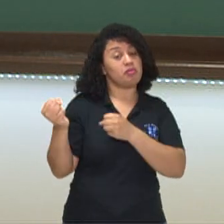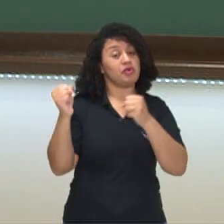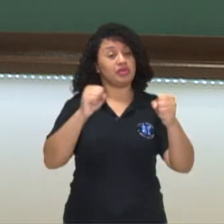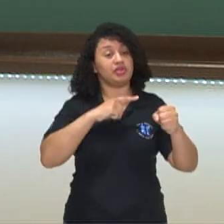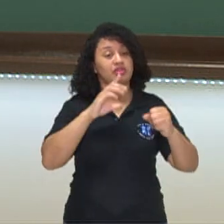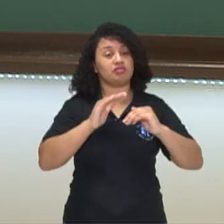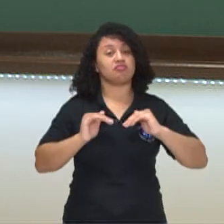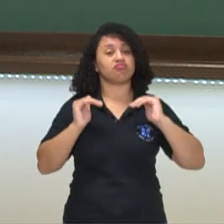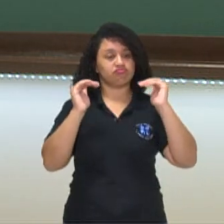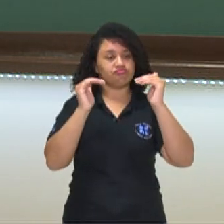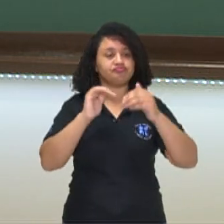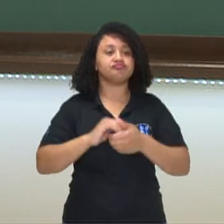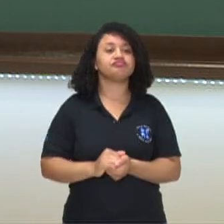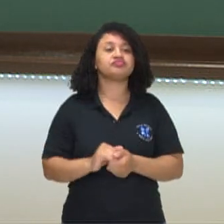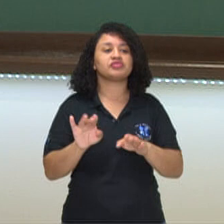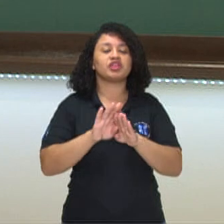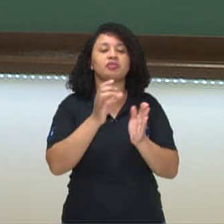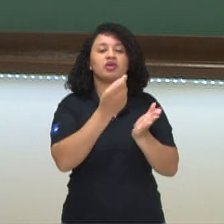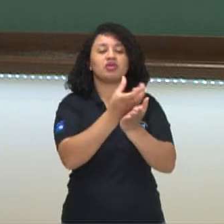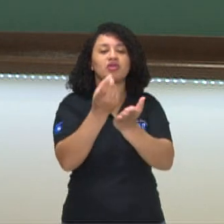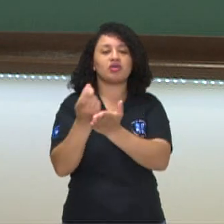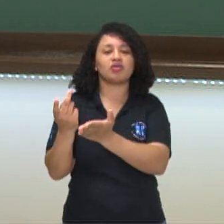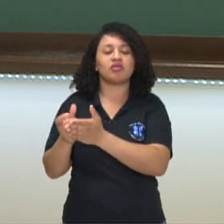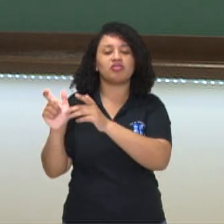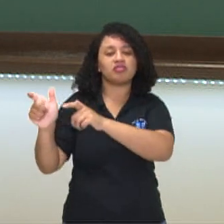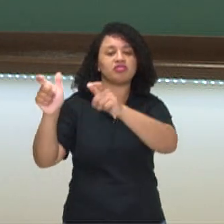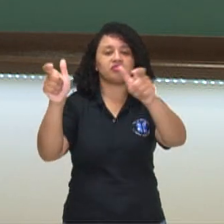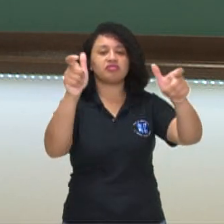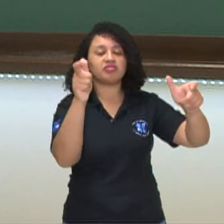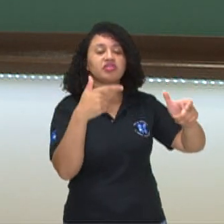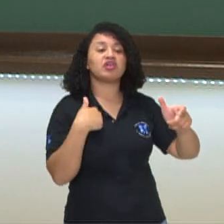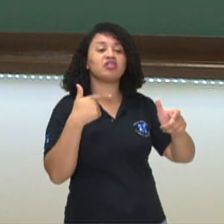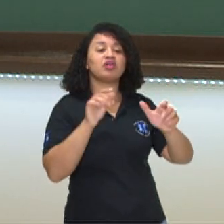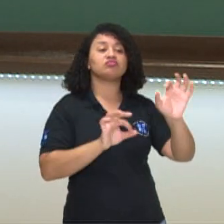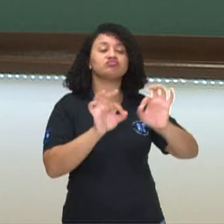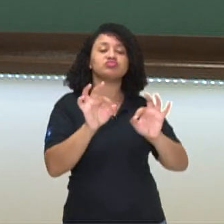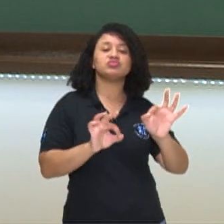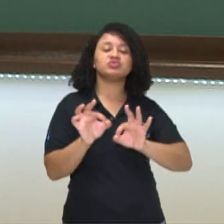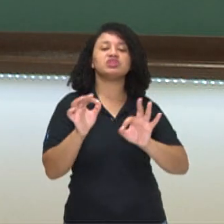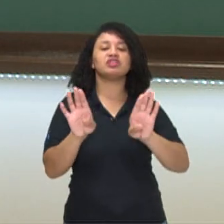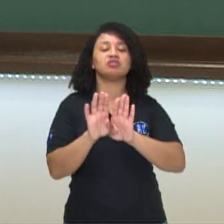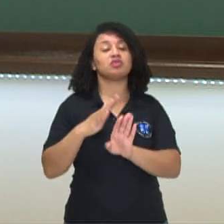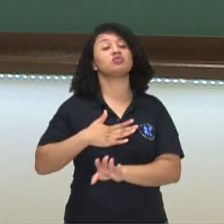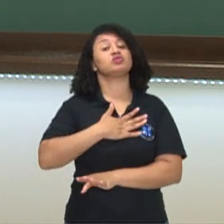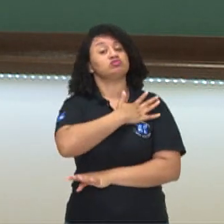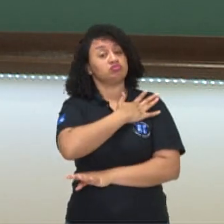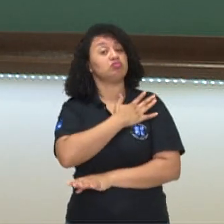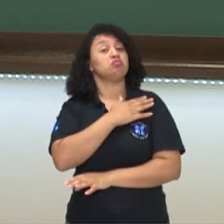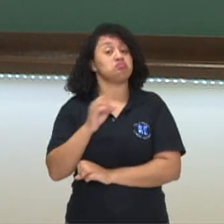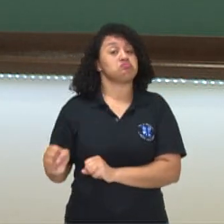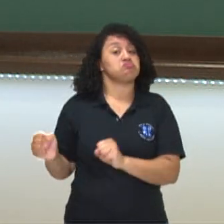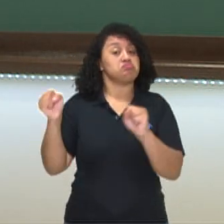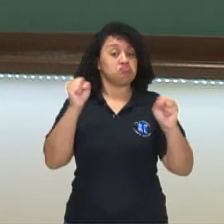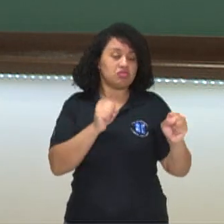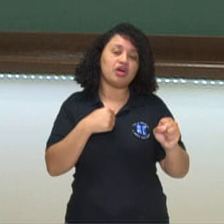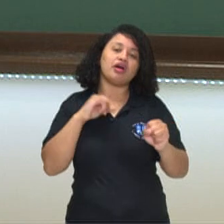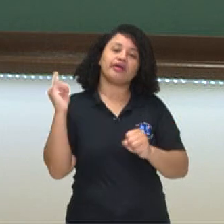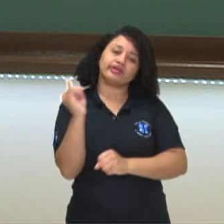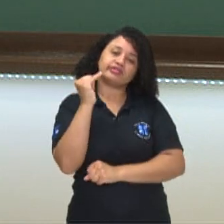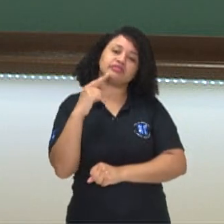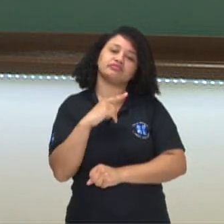Ele também vai comprar terras e ele vai montar um poderoso exército. Isso era importante, né? A formação